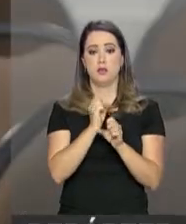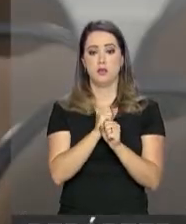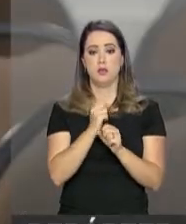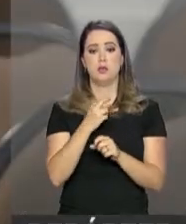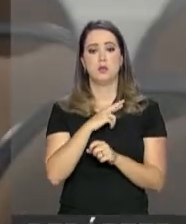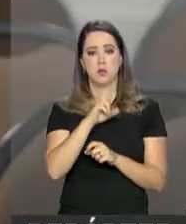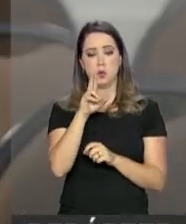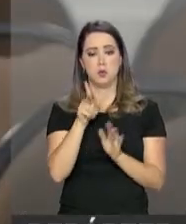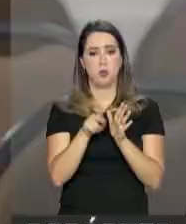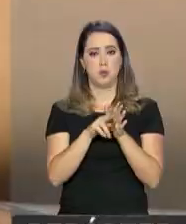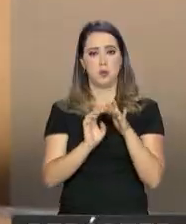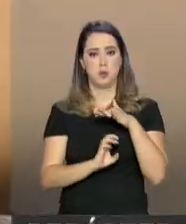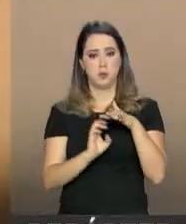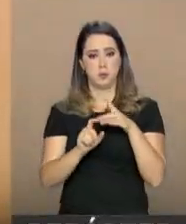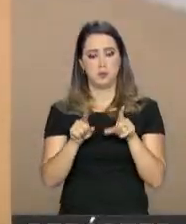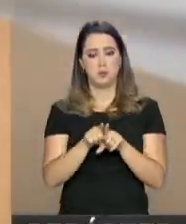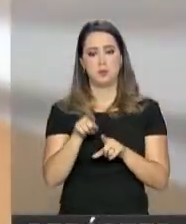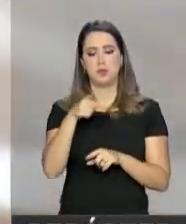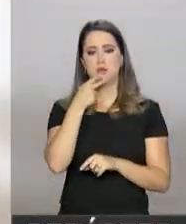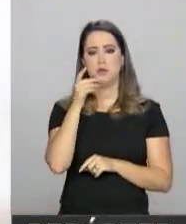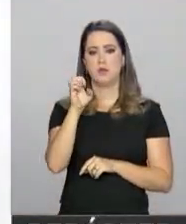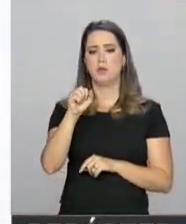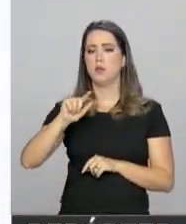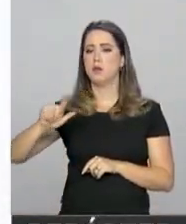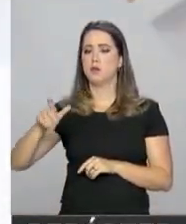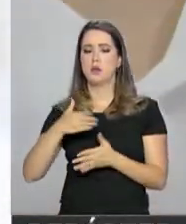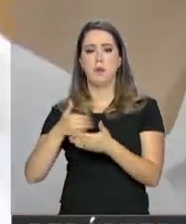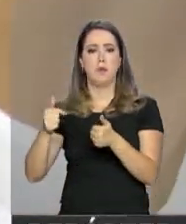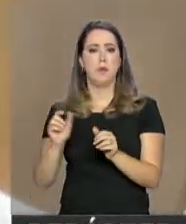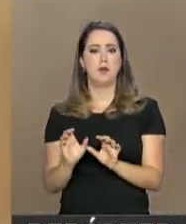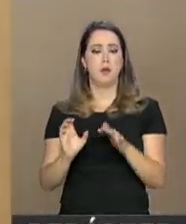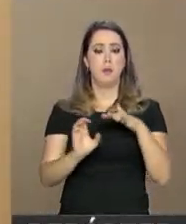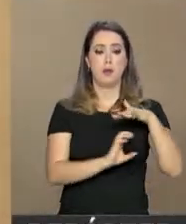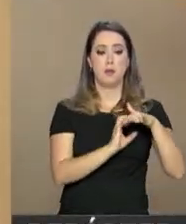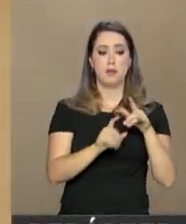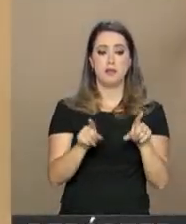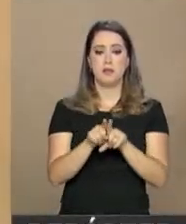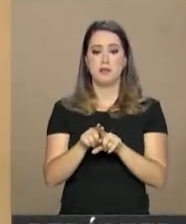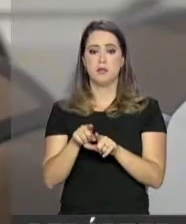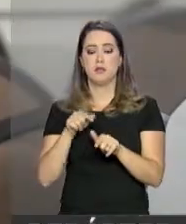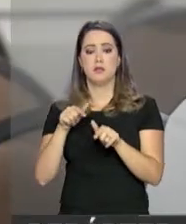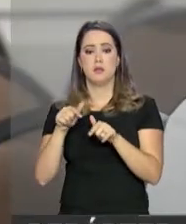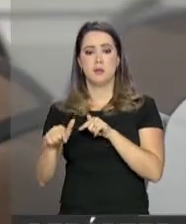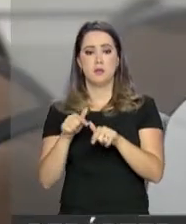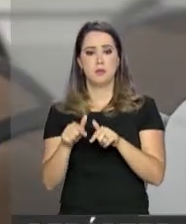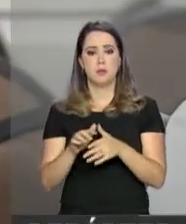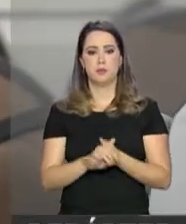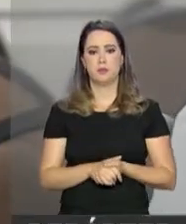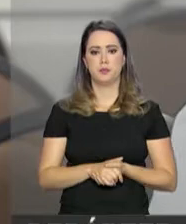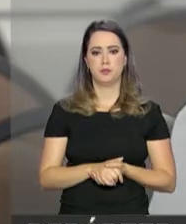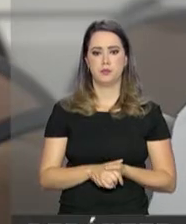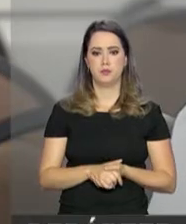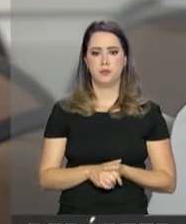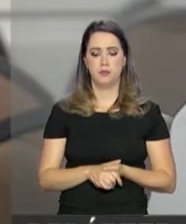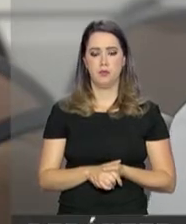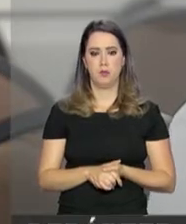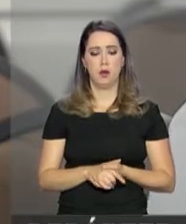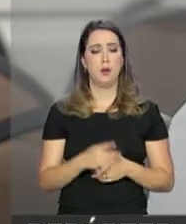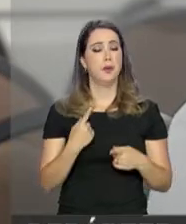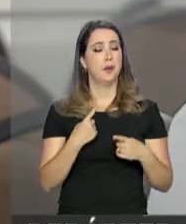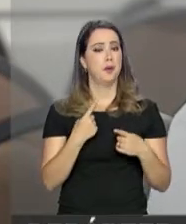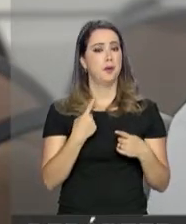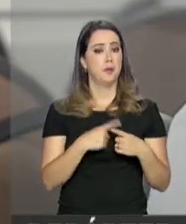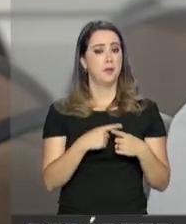a implantação do E-Social vai facilitar a vida tanto para o empresário quanto para o empregado. Com o E-Social eu vou fazer